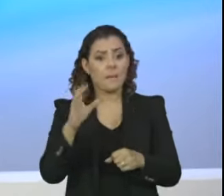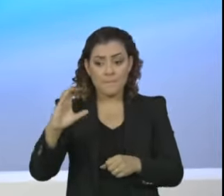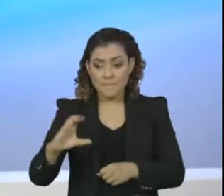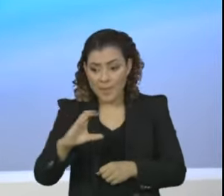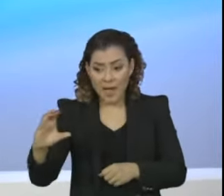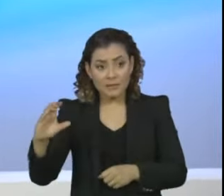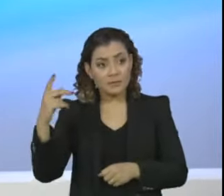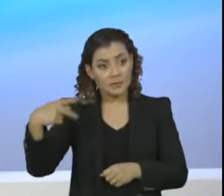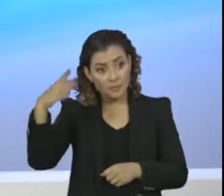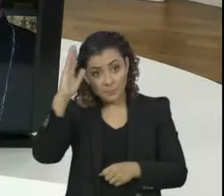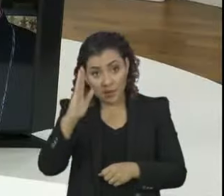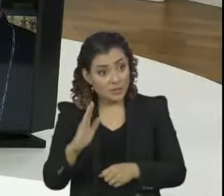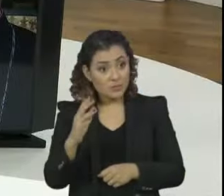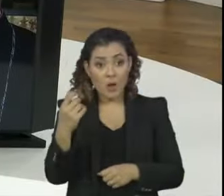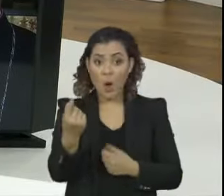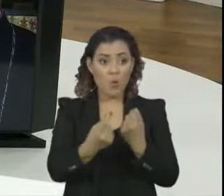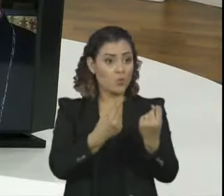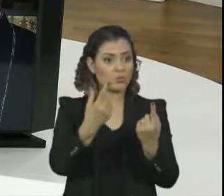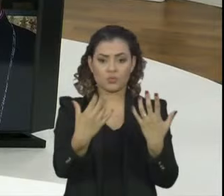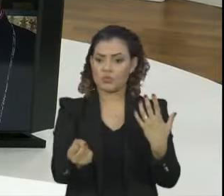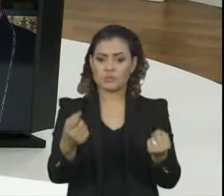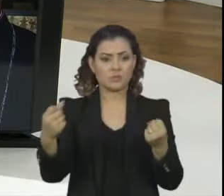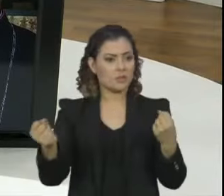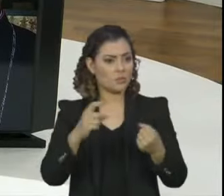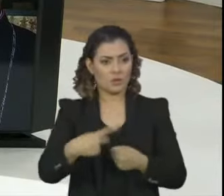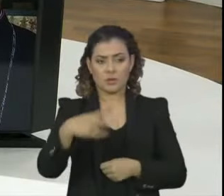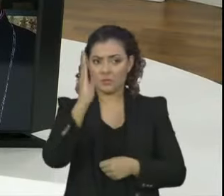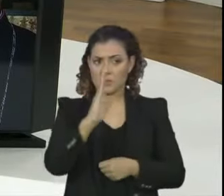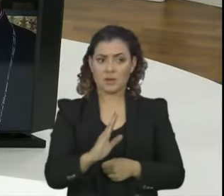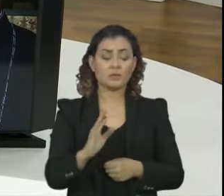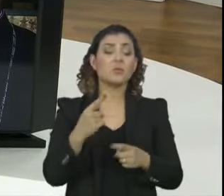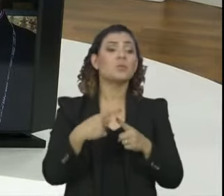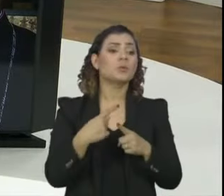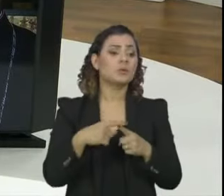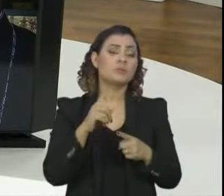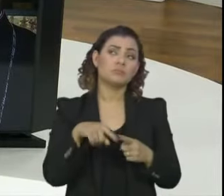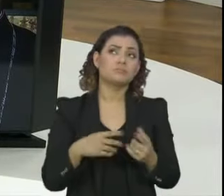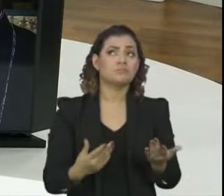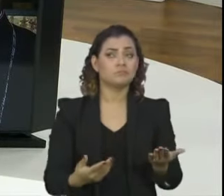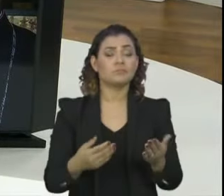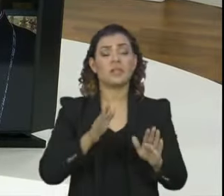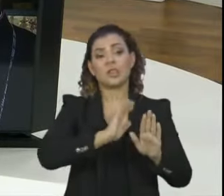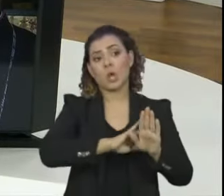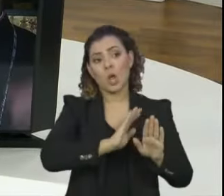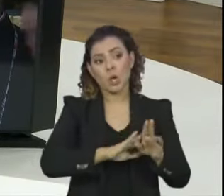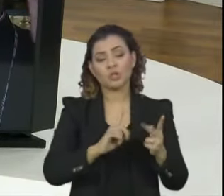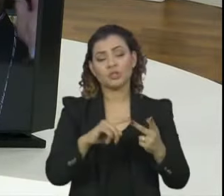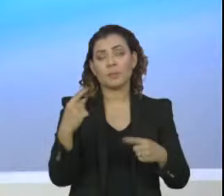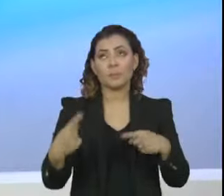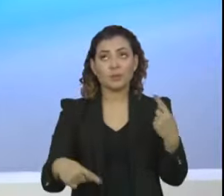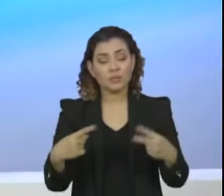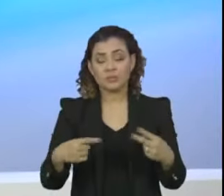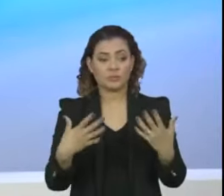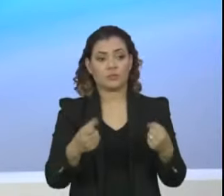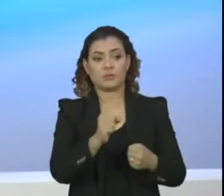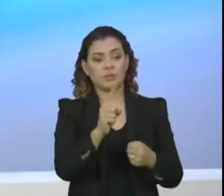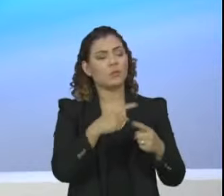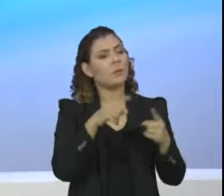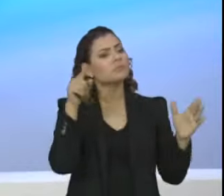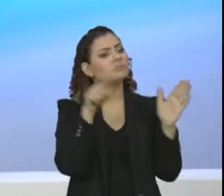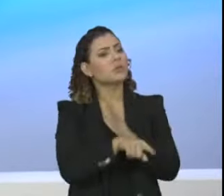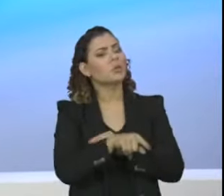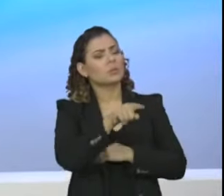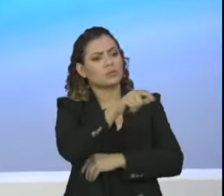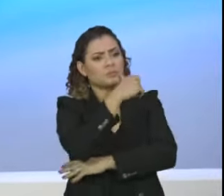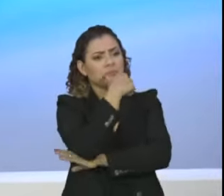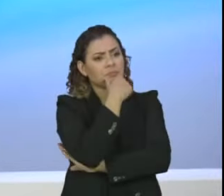padres no Brasil não aderiram à Campanha da Fraternidade justamente alegando questões ideológicas políticas Então pergunta ao